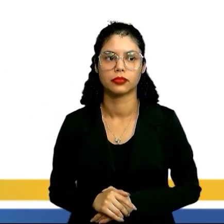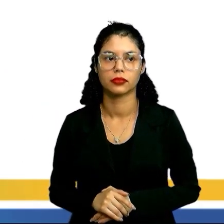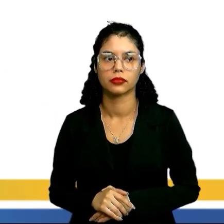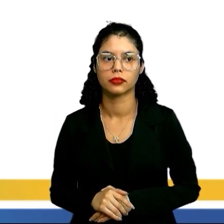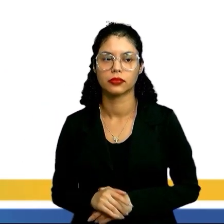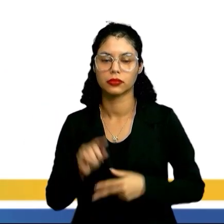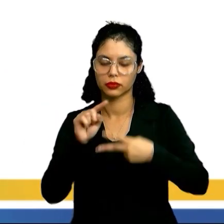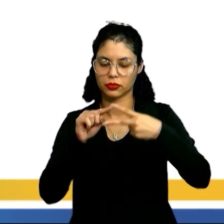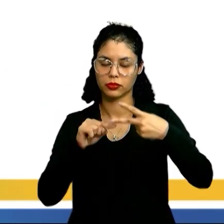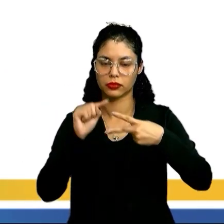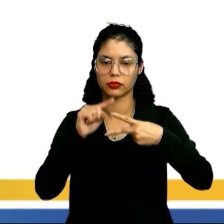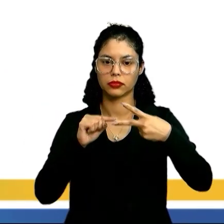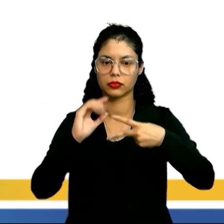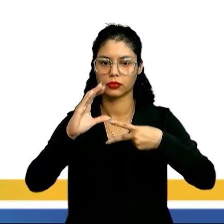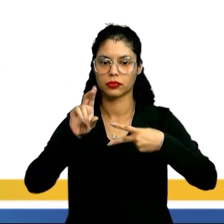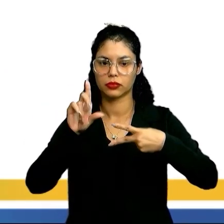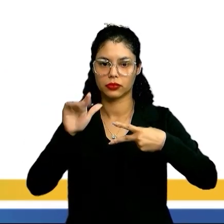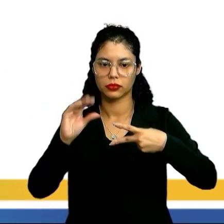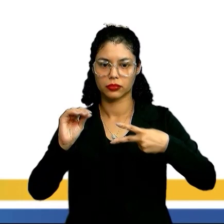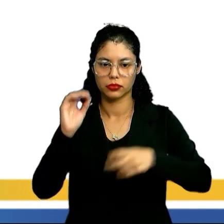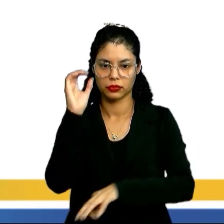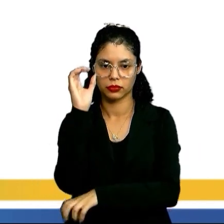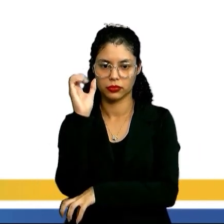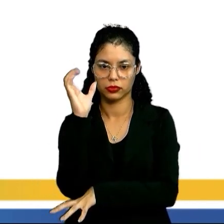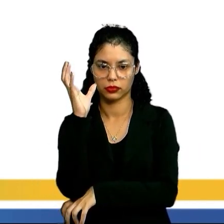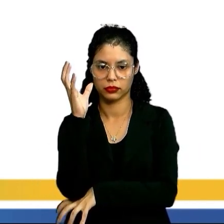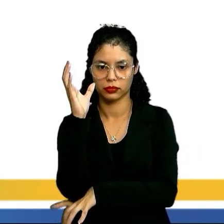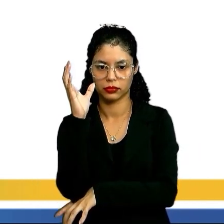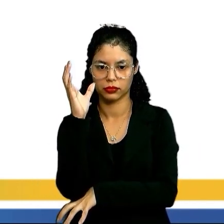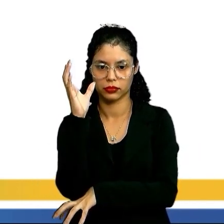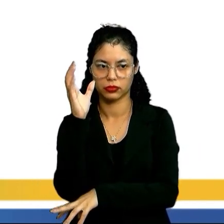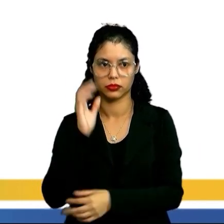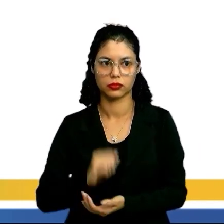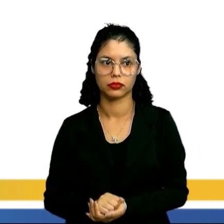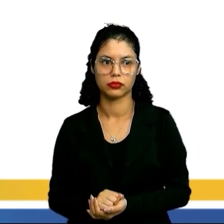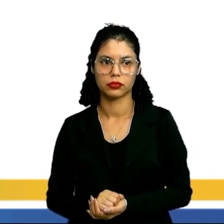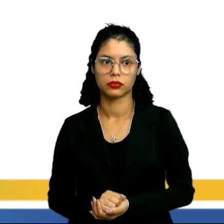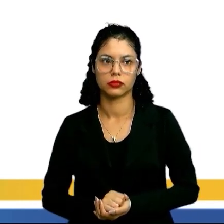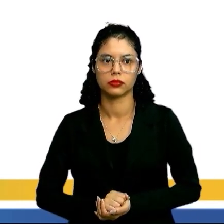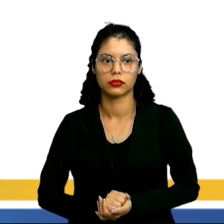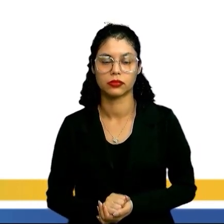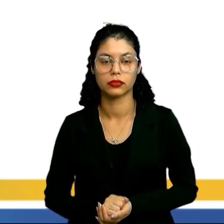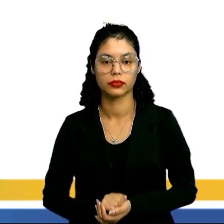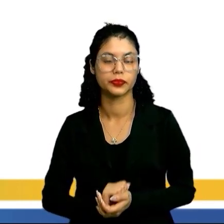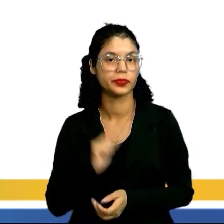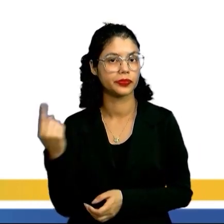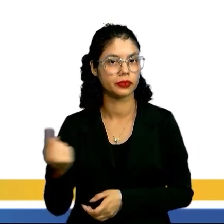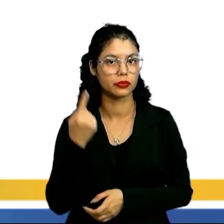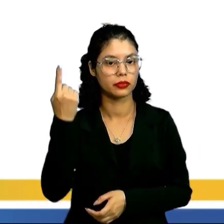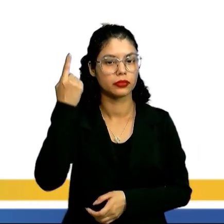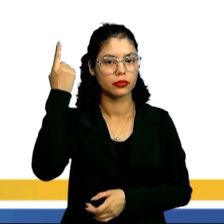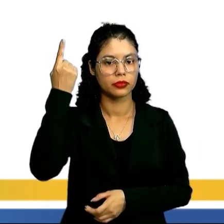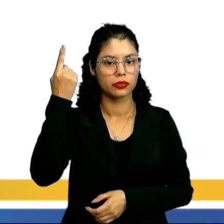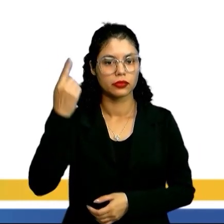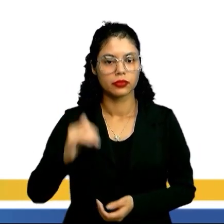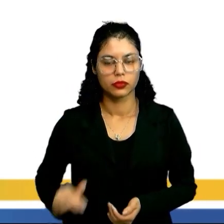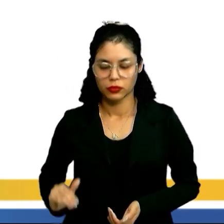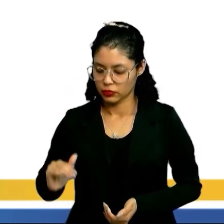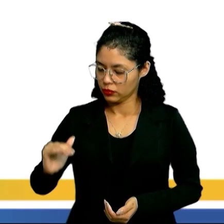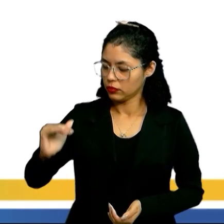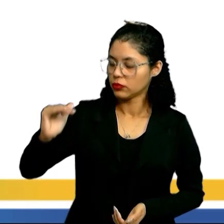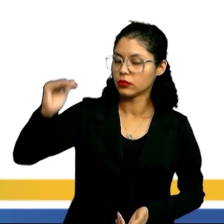tenho as duas estruturas. Quando eu tenho muita auxina, vai estimular o seu crescimento. Só